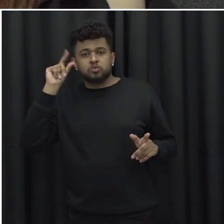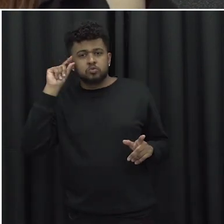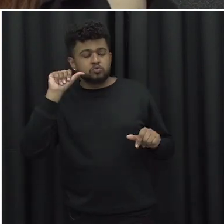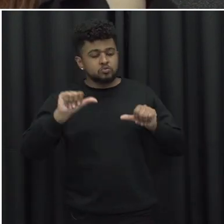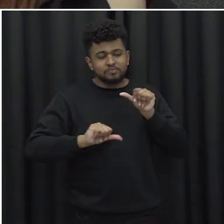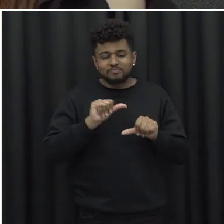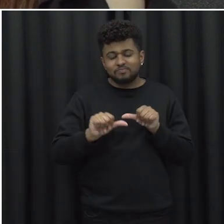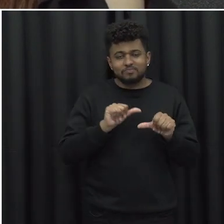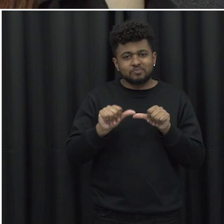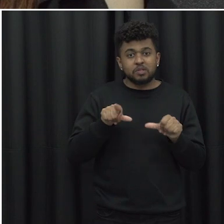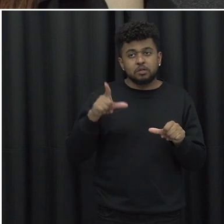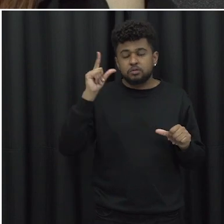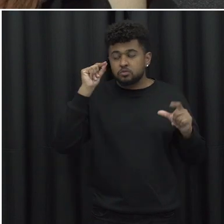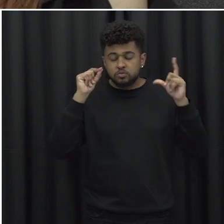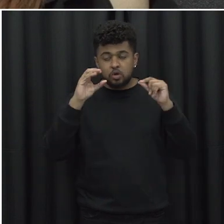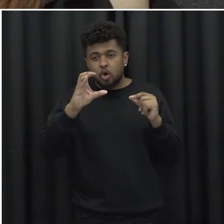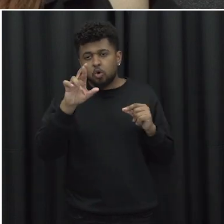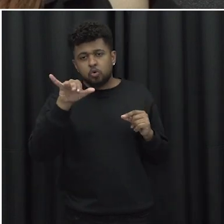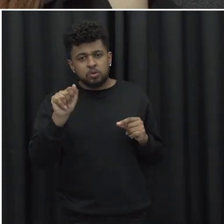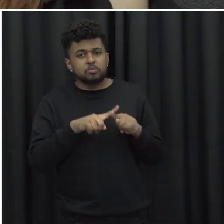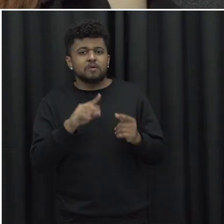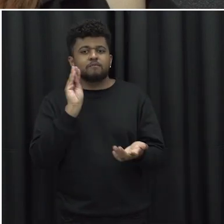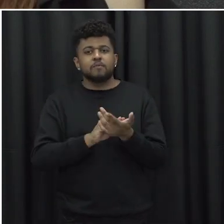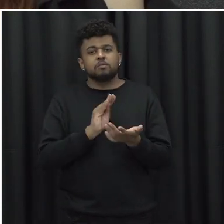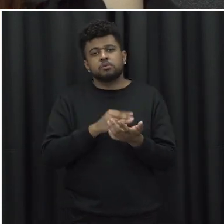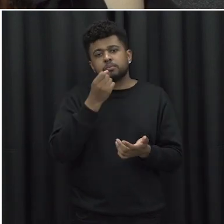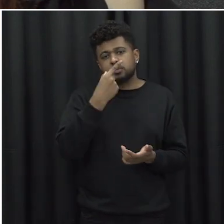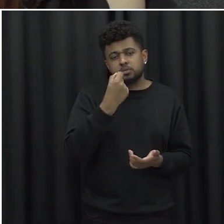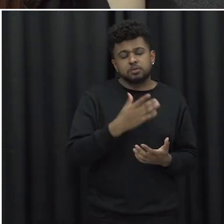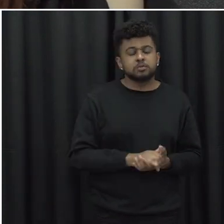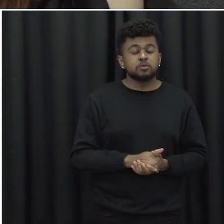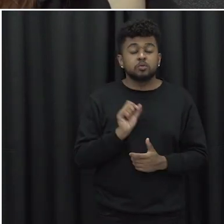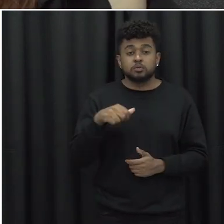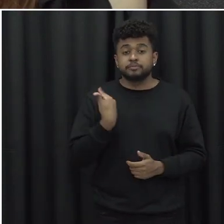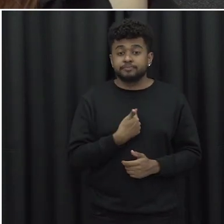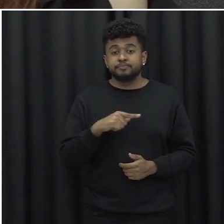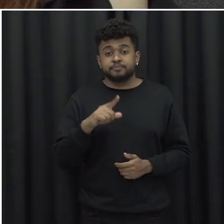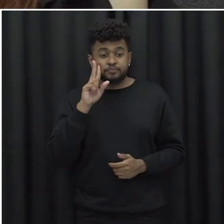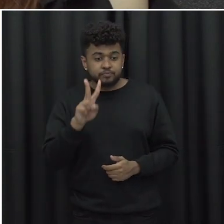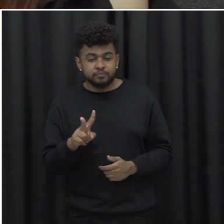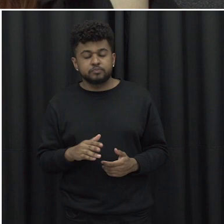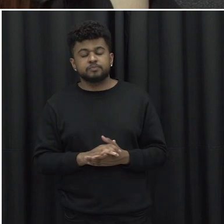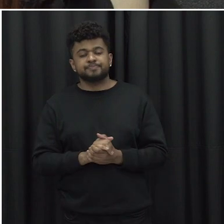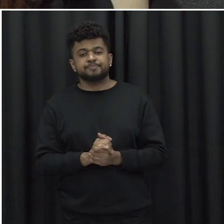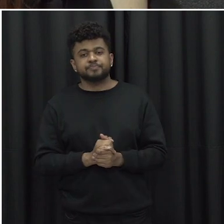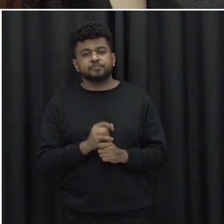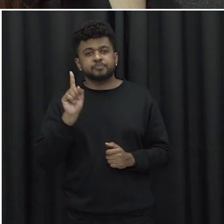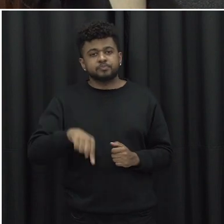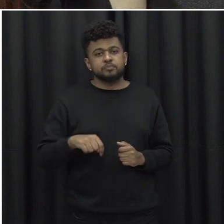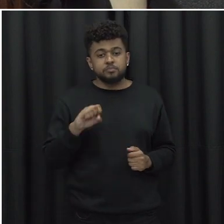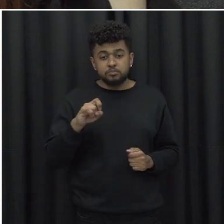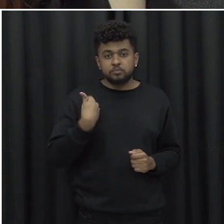acaba ficando com alteração de sono, uma insônia crônica, tudo por causa da falta da medicação. E o que a